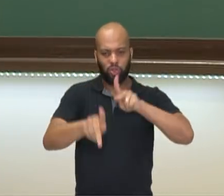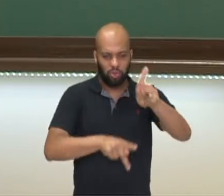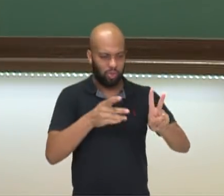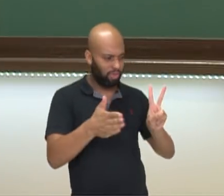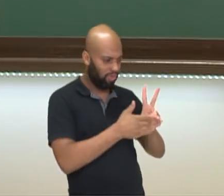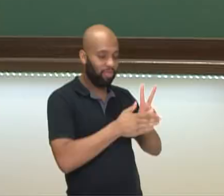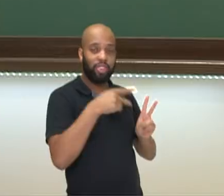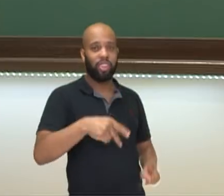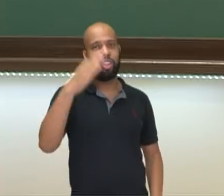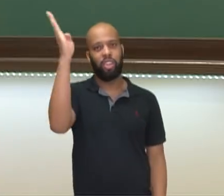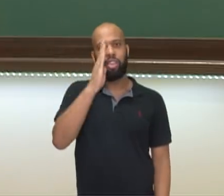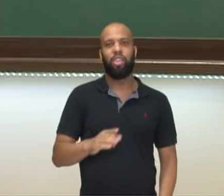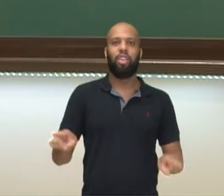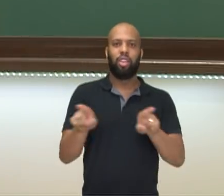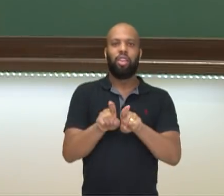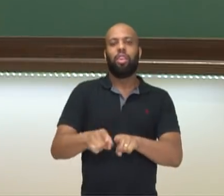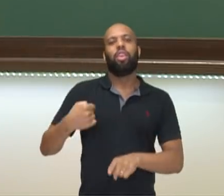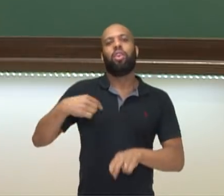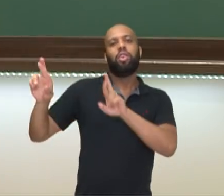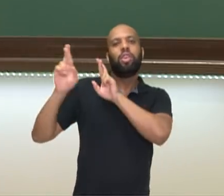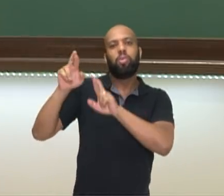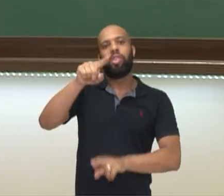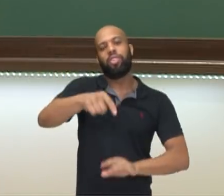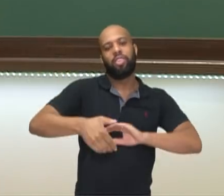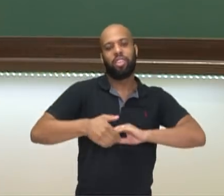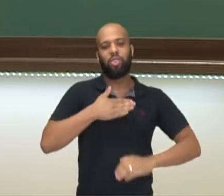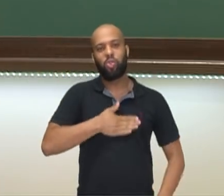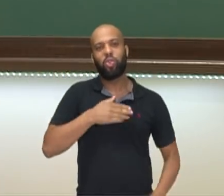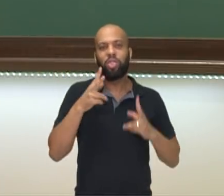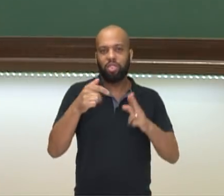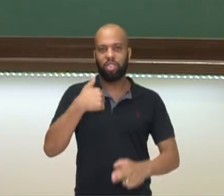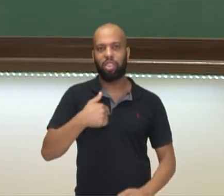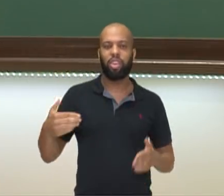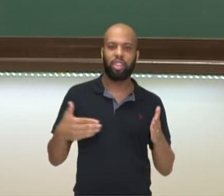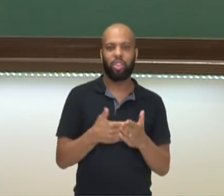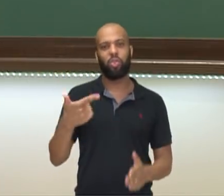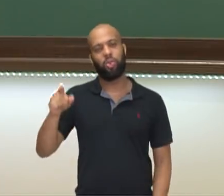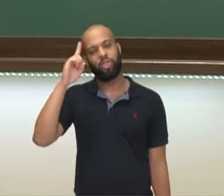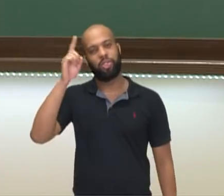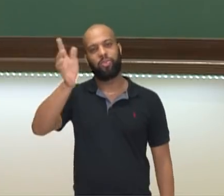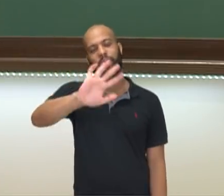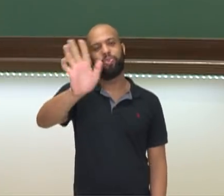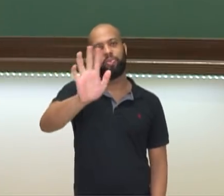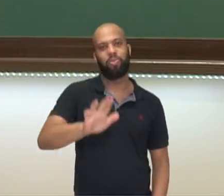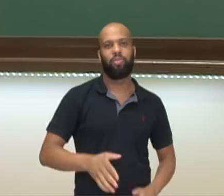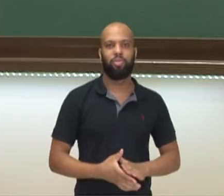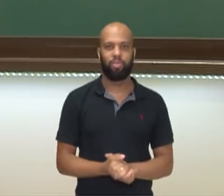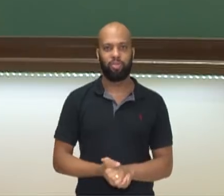indígenas brasileiros. Espero que vocês tenham gostado tanto quanto eu e até a próxima aula.